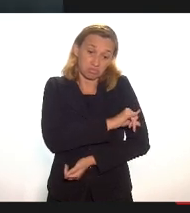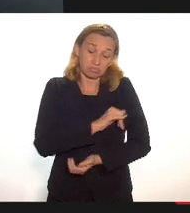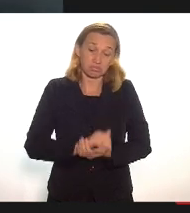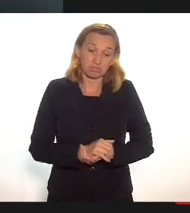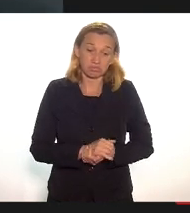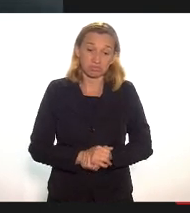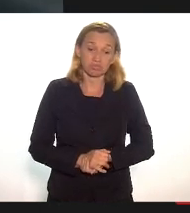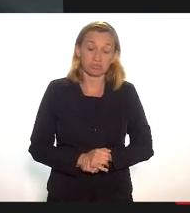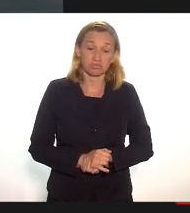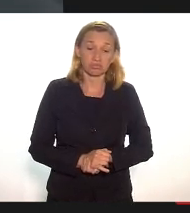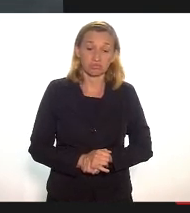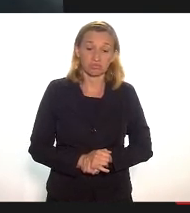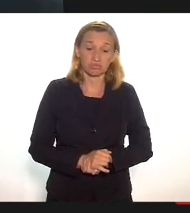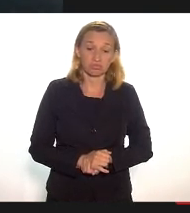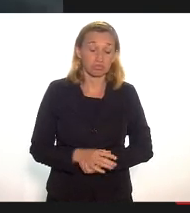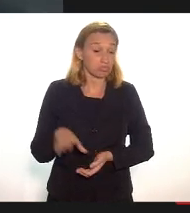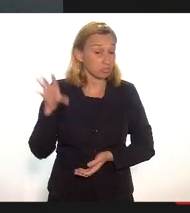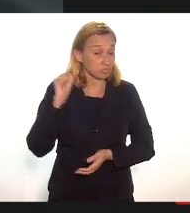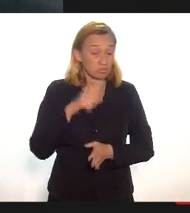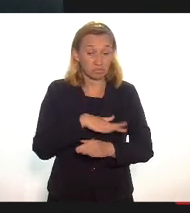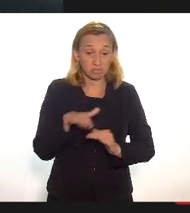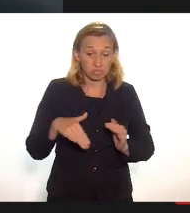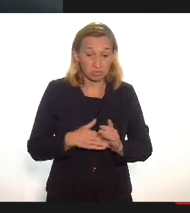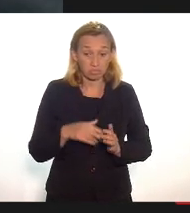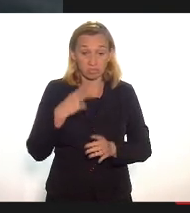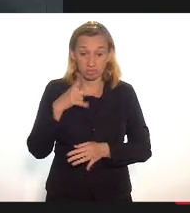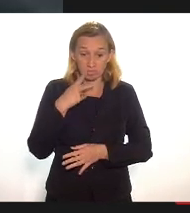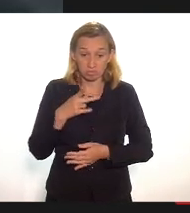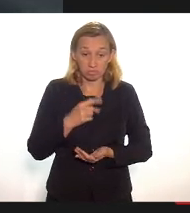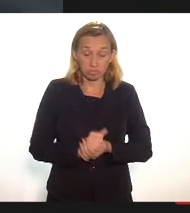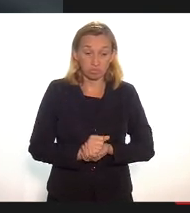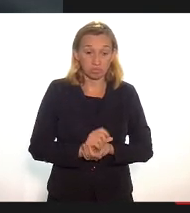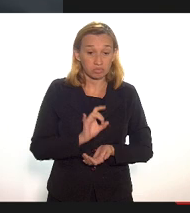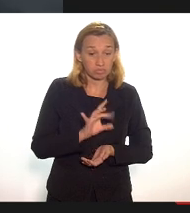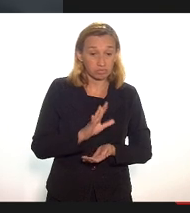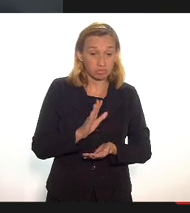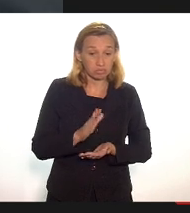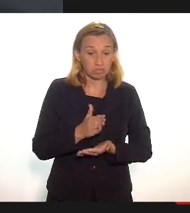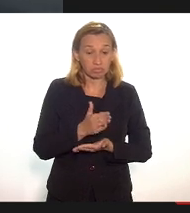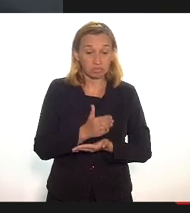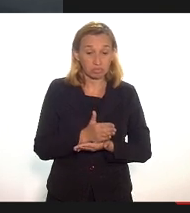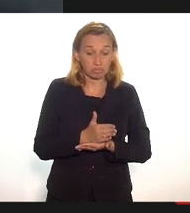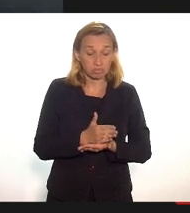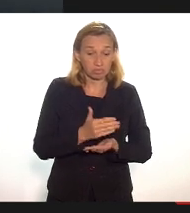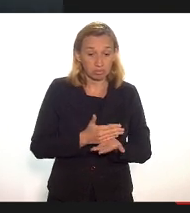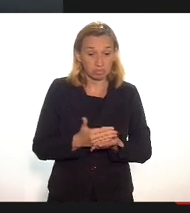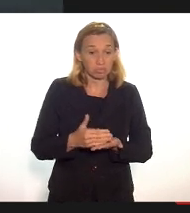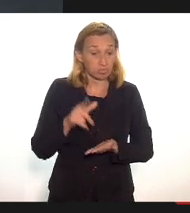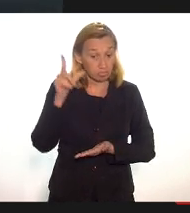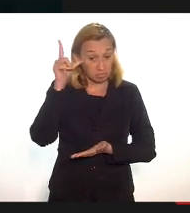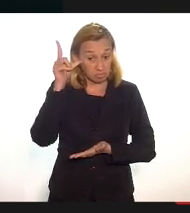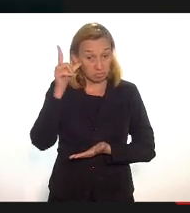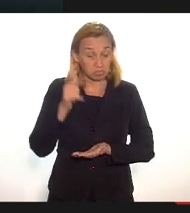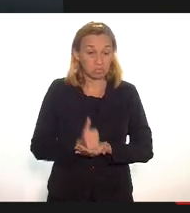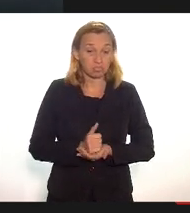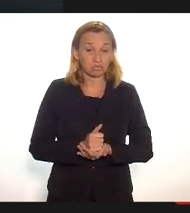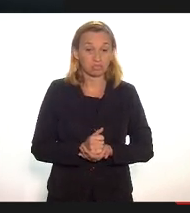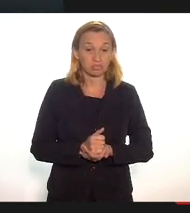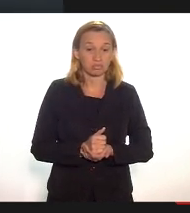exemplo disso. Eu não ouvi todas as intervenções, ouvi a partir da Lucinha, que a gente vai ficando com um monte